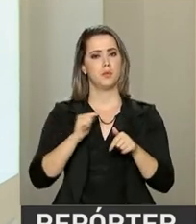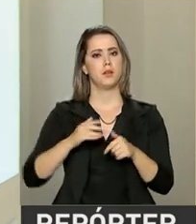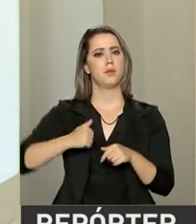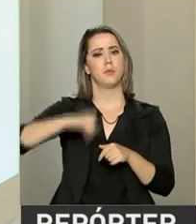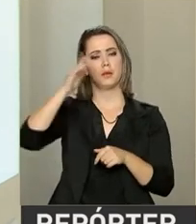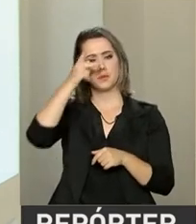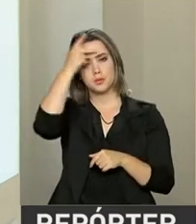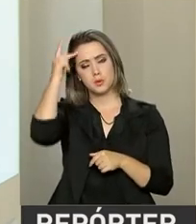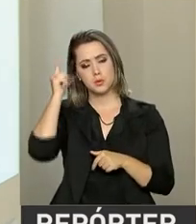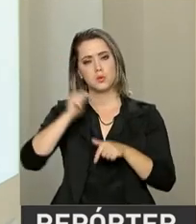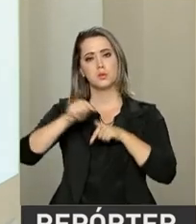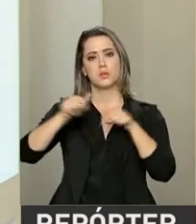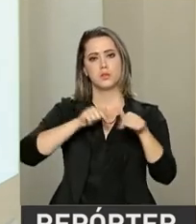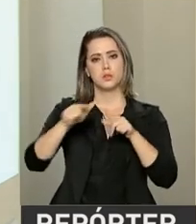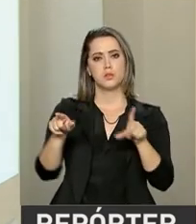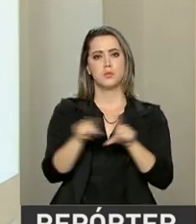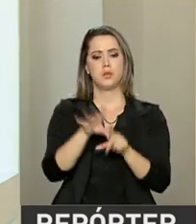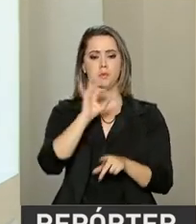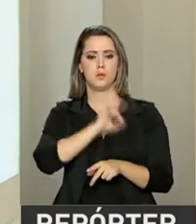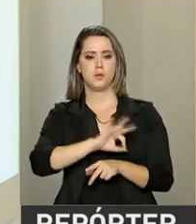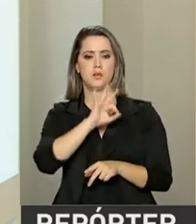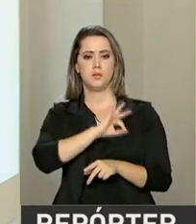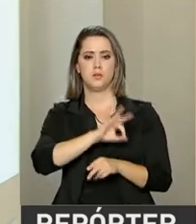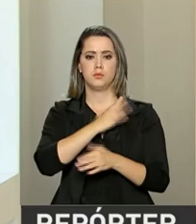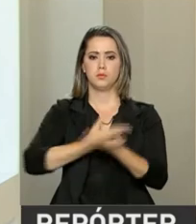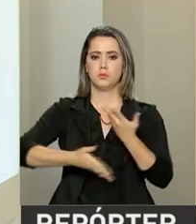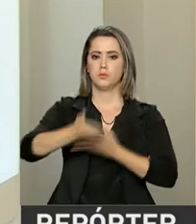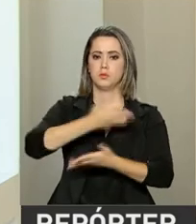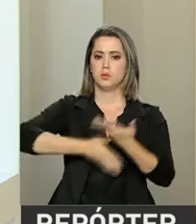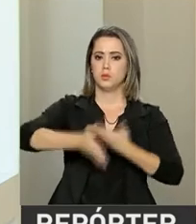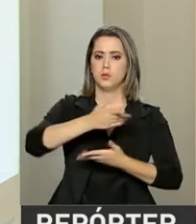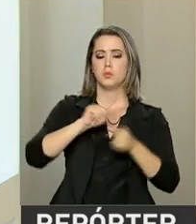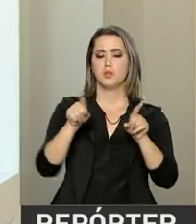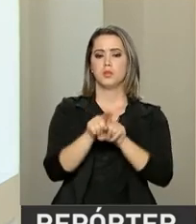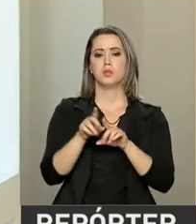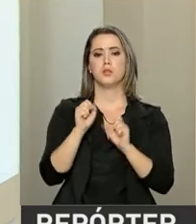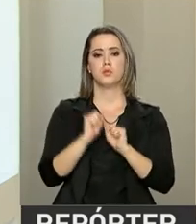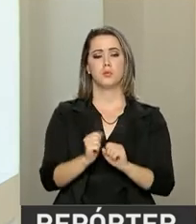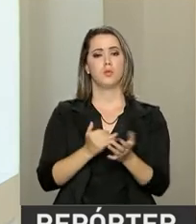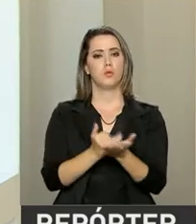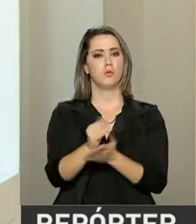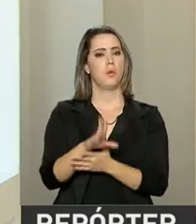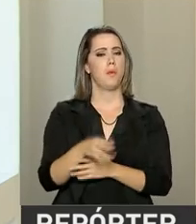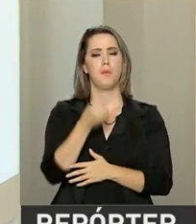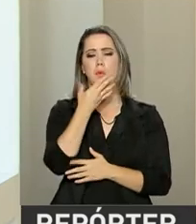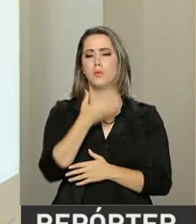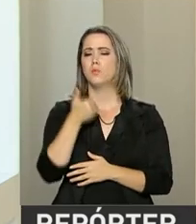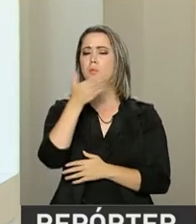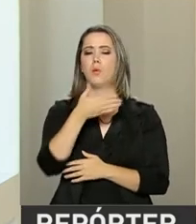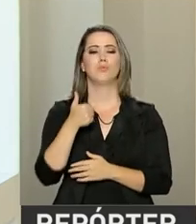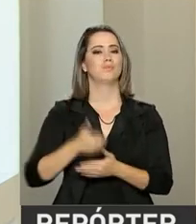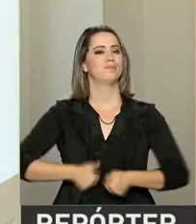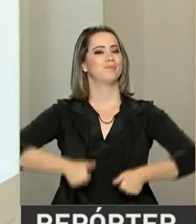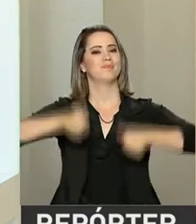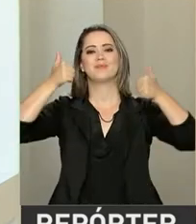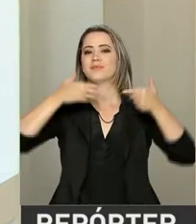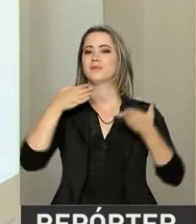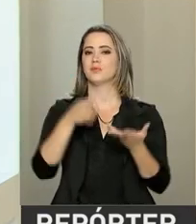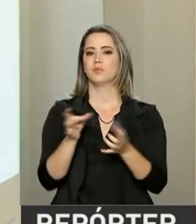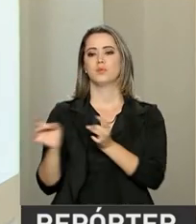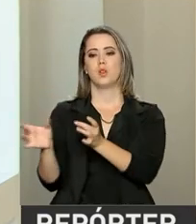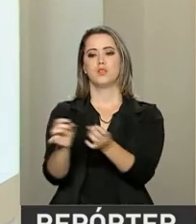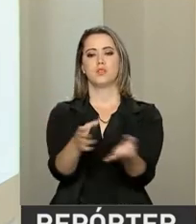pessoas trabalhando significa também que a renda que circula na economia também momento então só tem benefícios quando você está fazendo